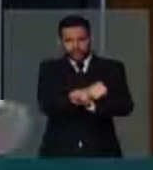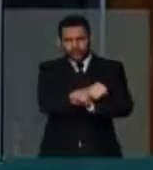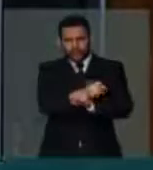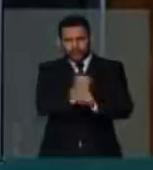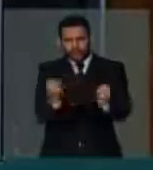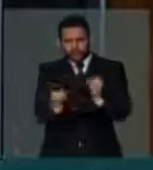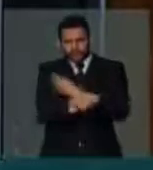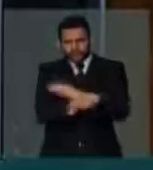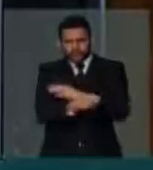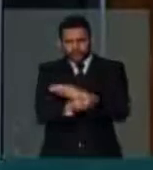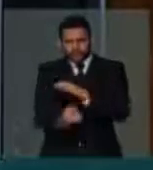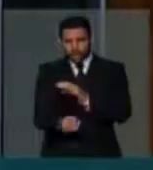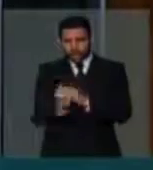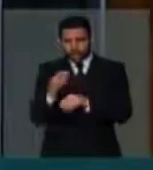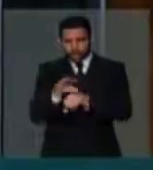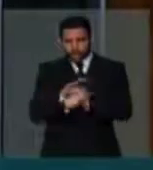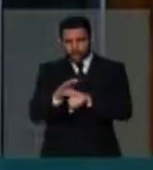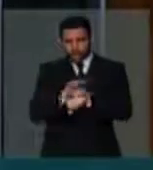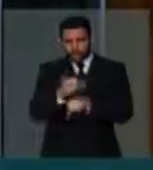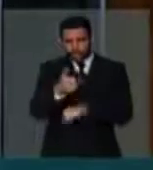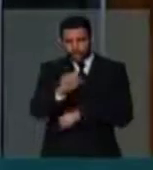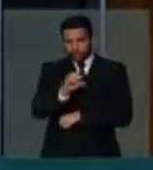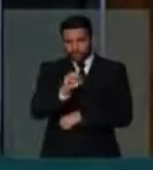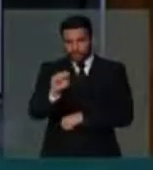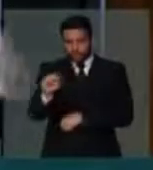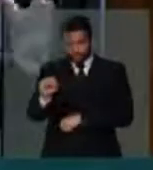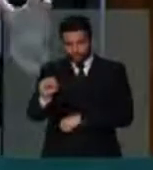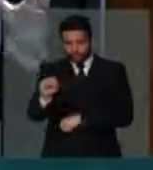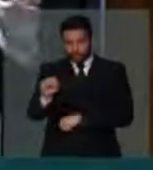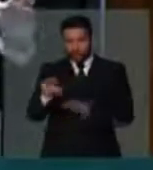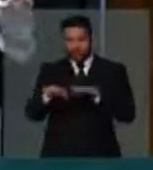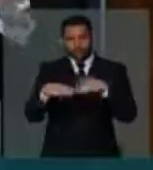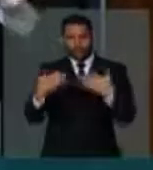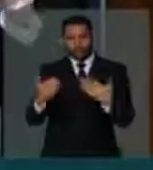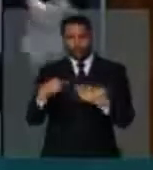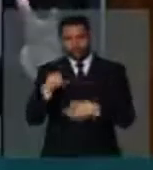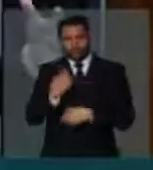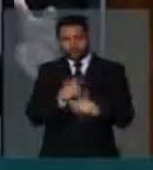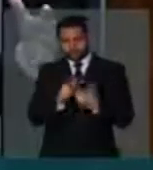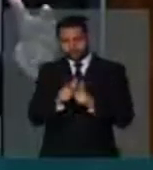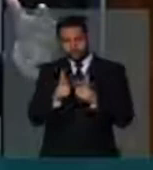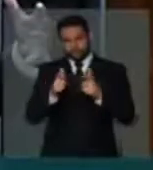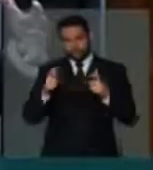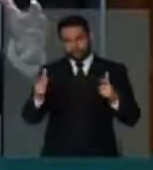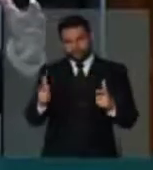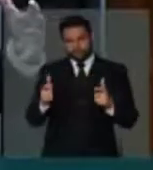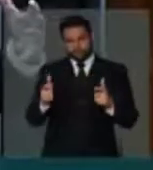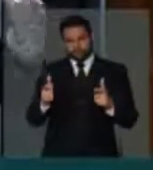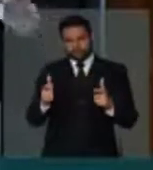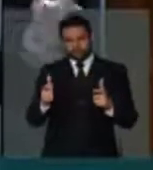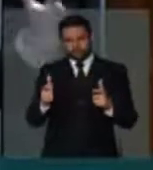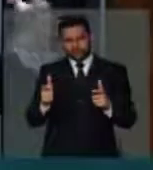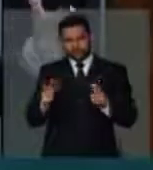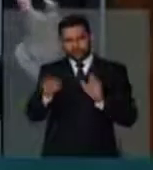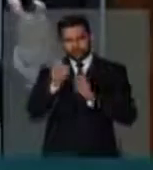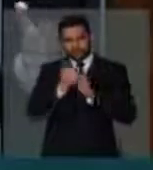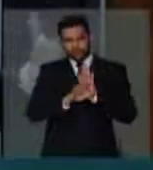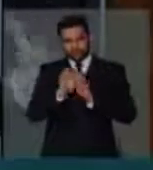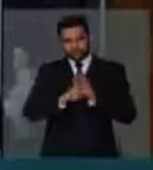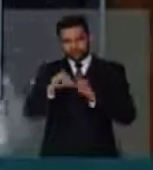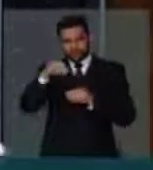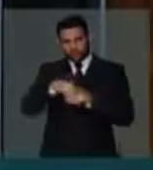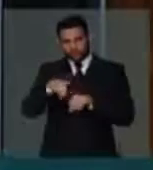Após a Constituição de 88, senhor presidente, quando nós ampliamos no texto da